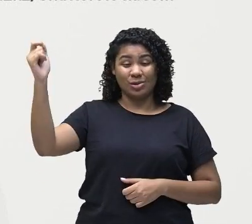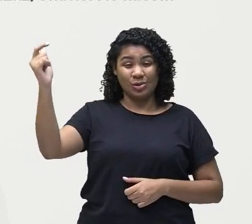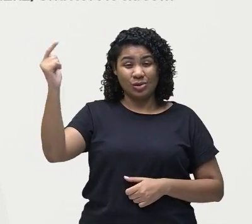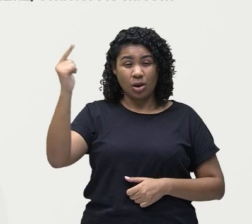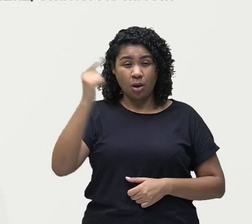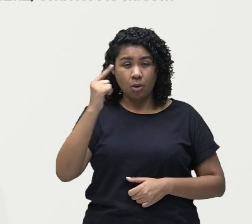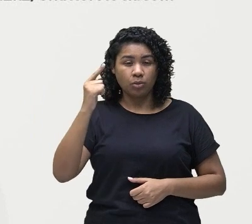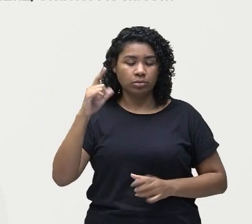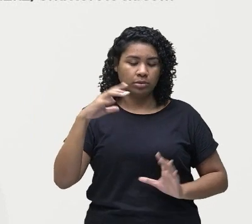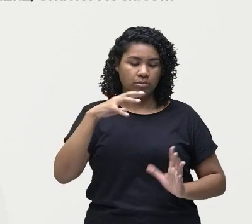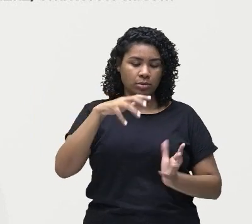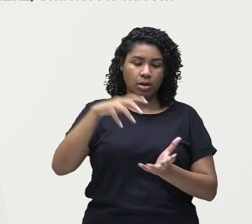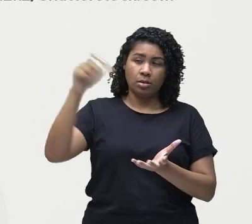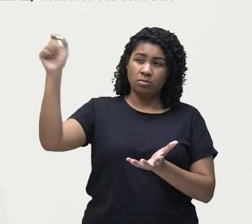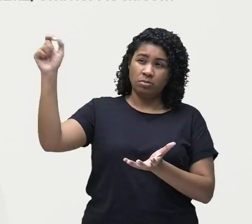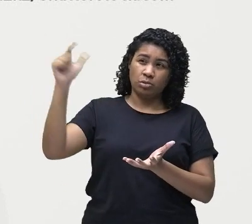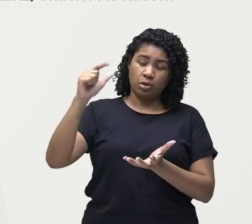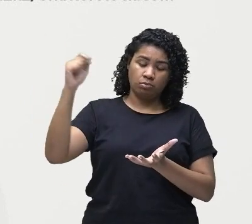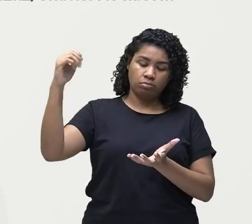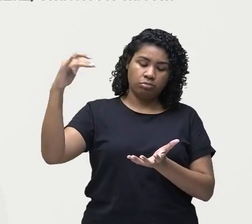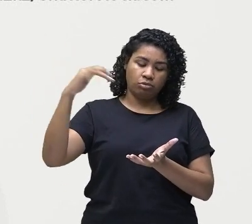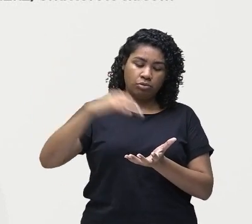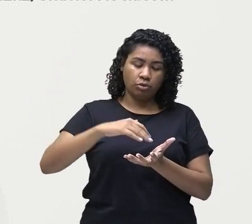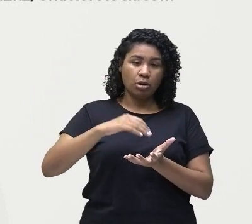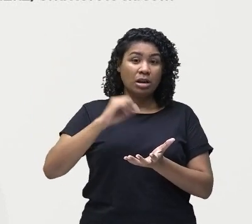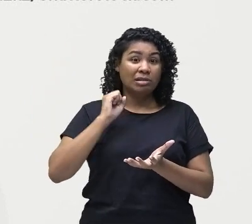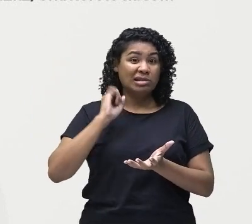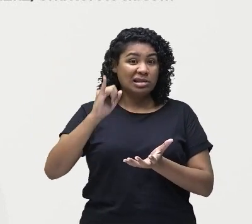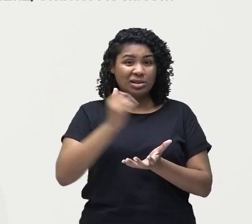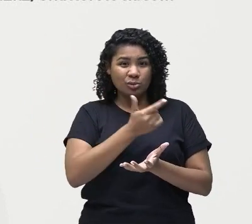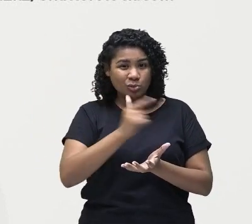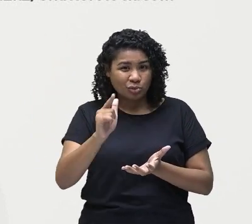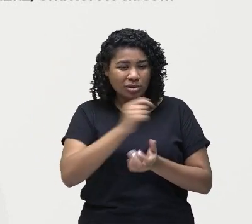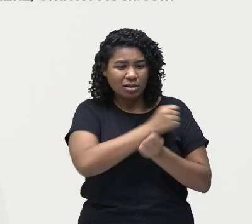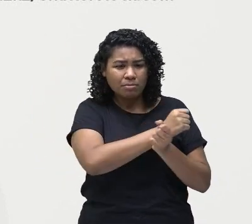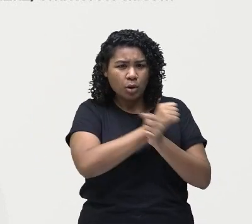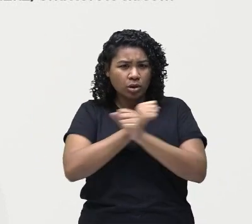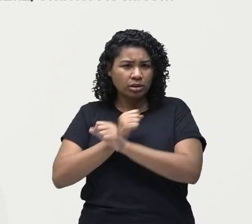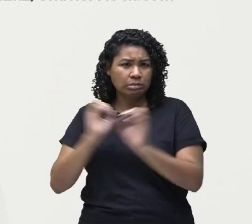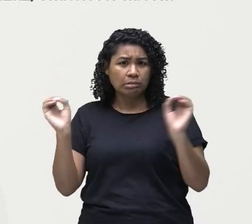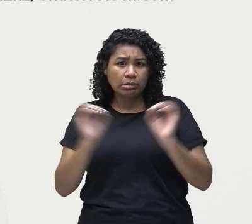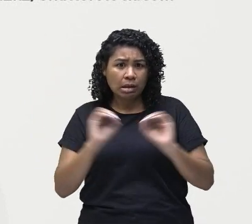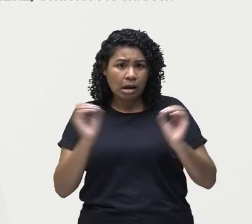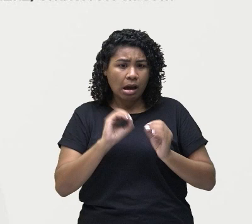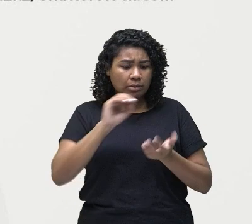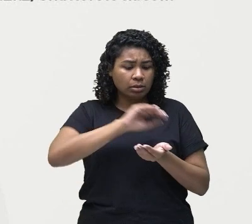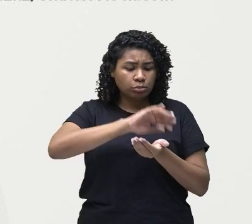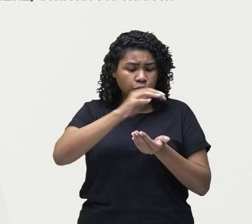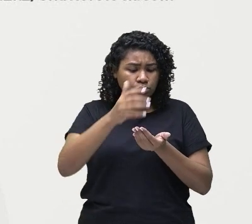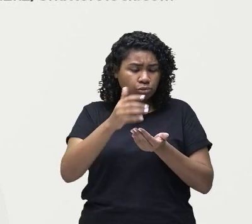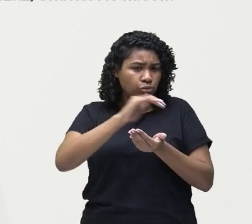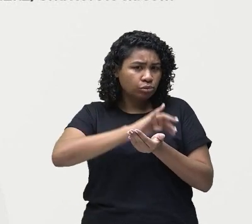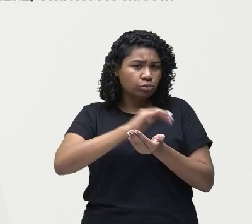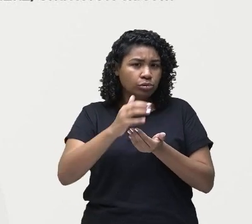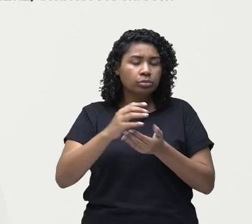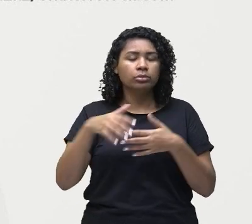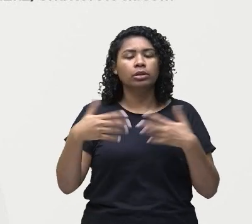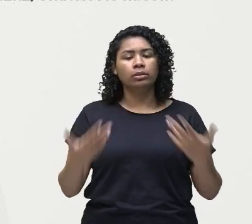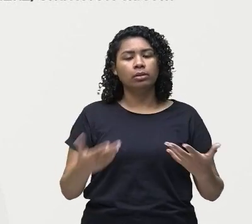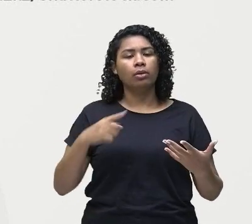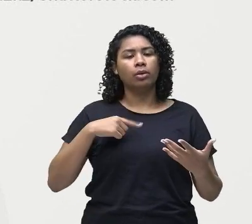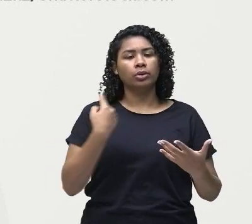a Terra, se não tiverem aí a camada de ozônio com maior filtração, nós teremos